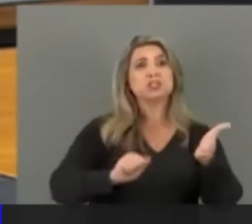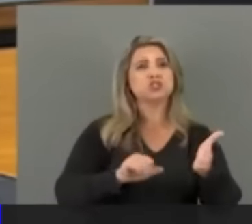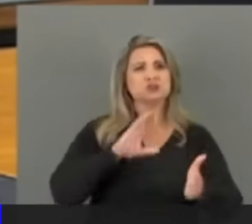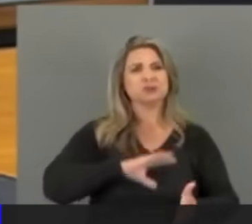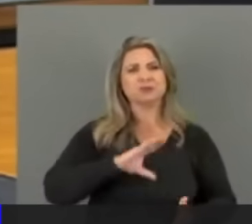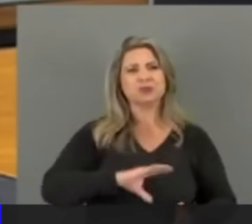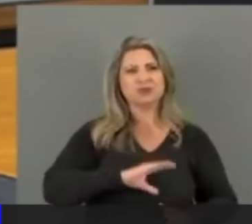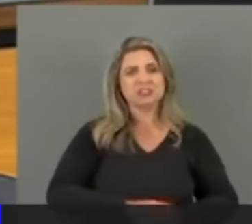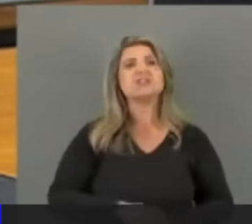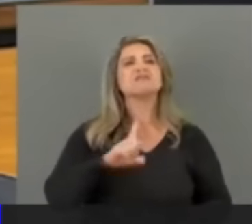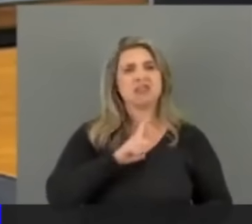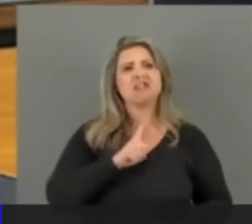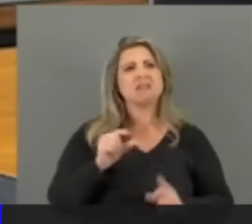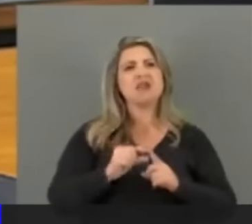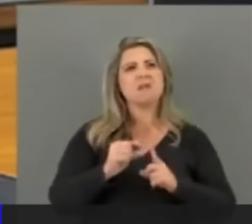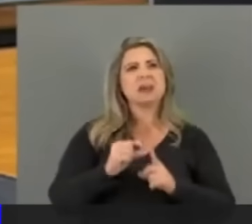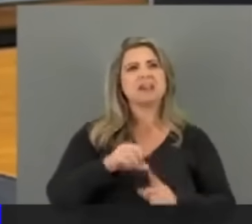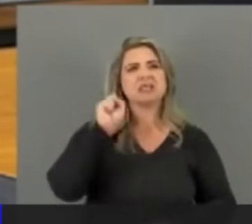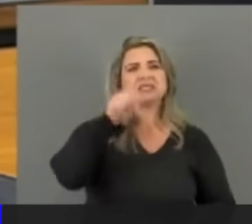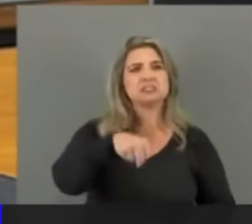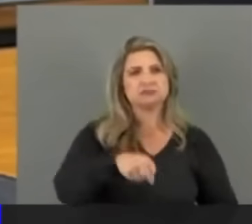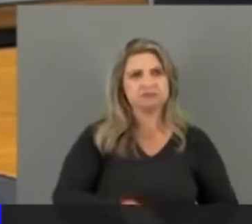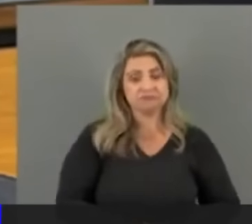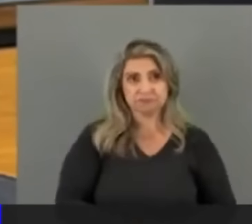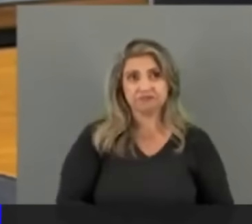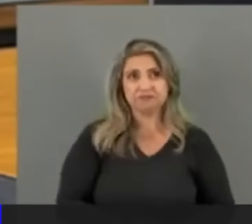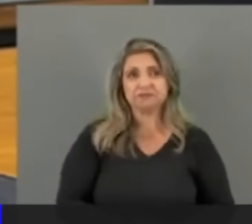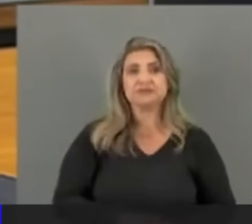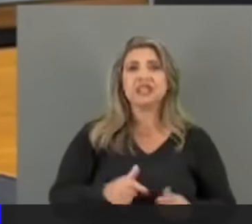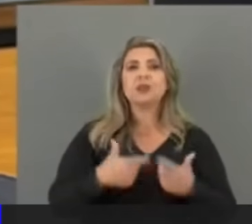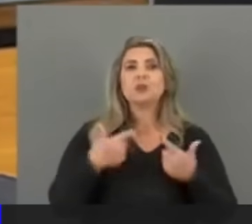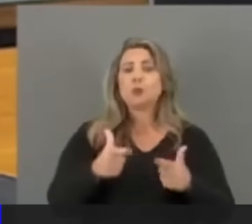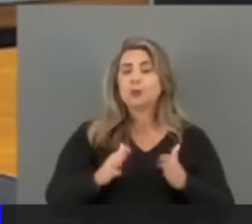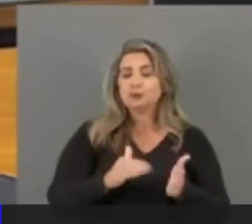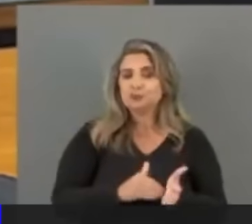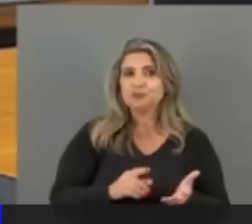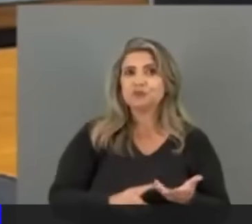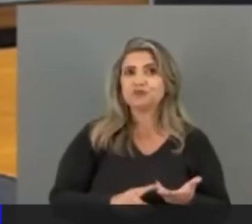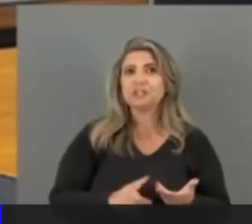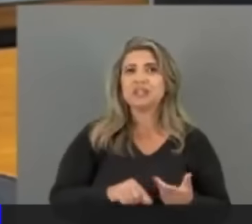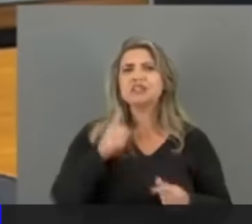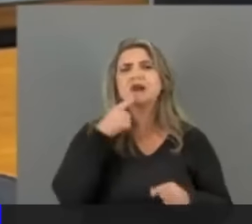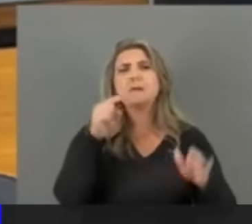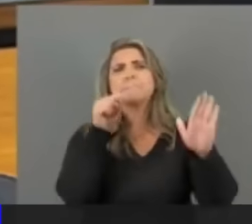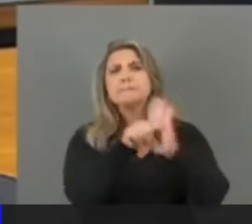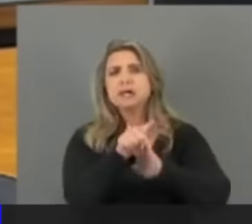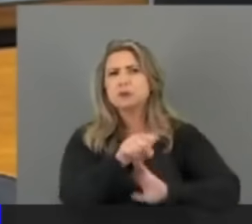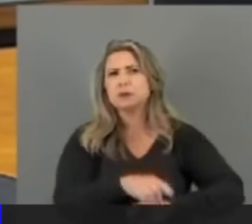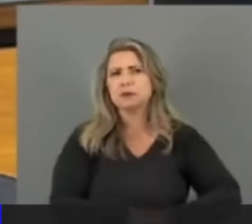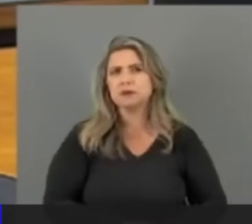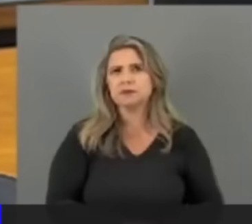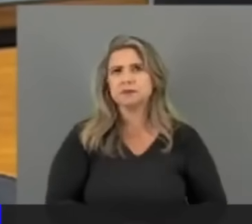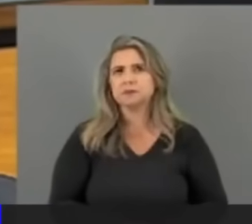existe a palavra soldada, então fica aqui a minha consideração. E uma última, só quero lhe fazer uma pergunta,